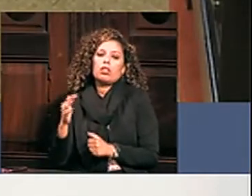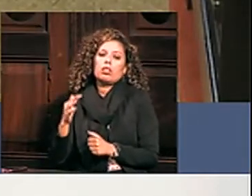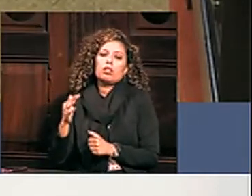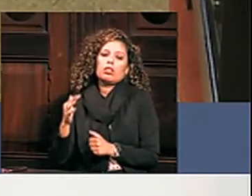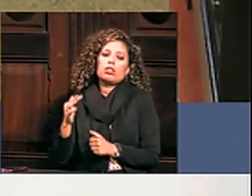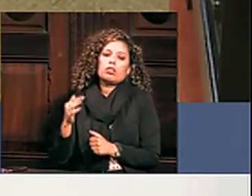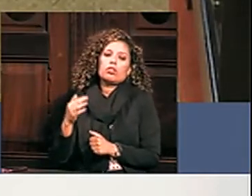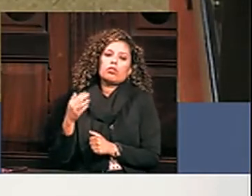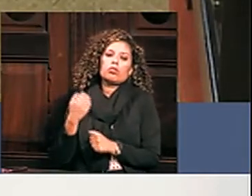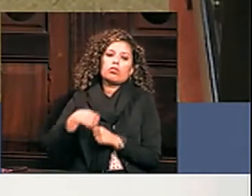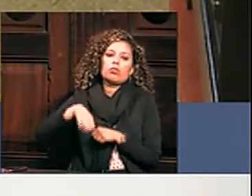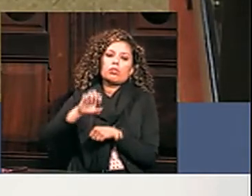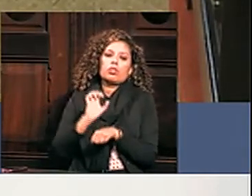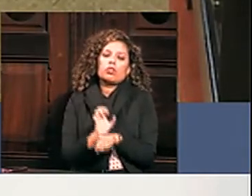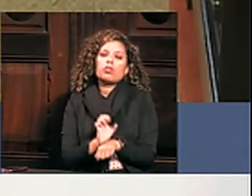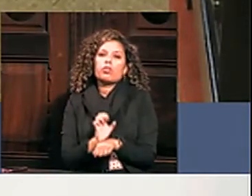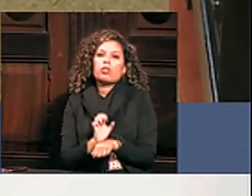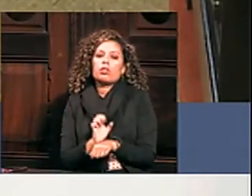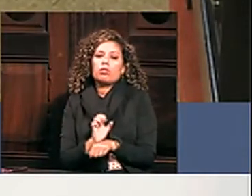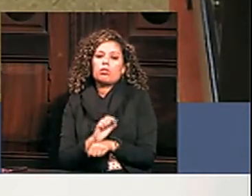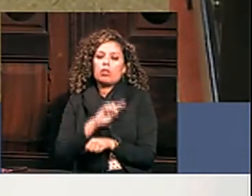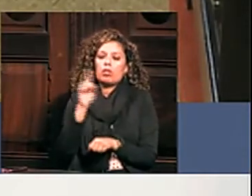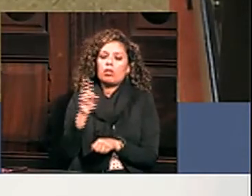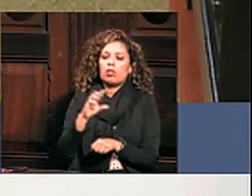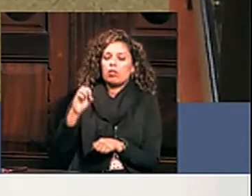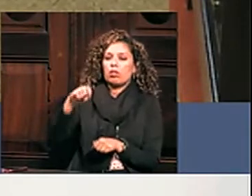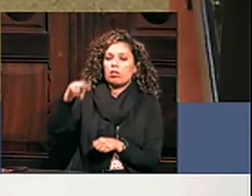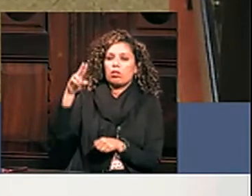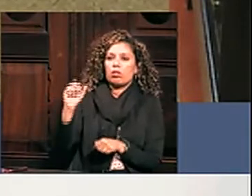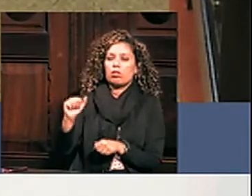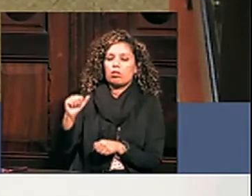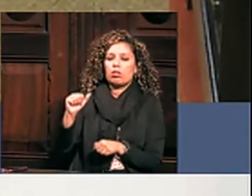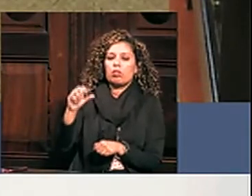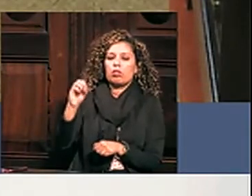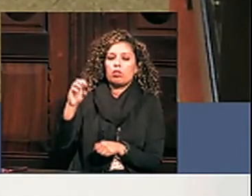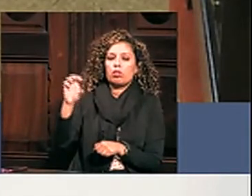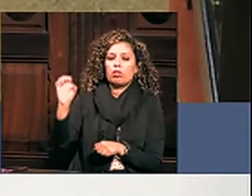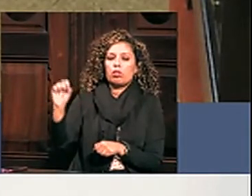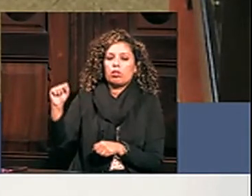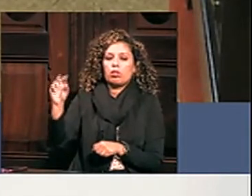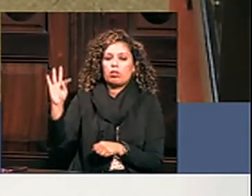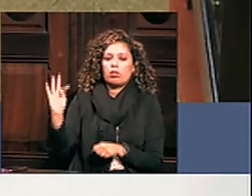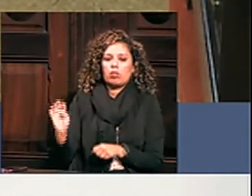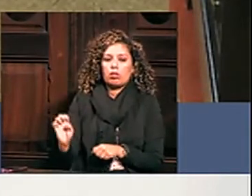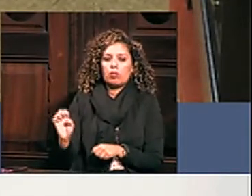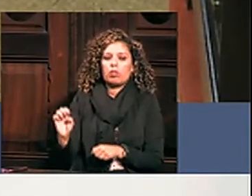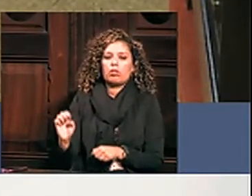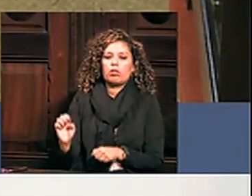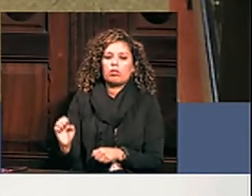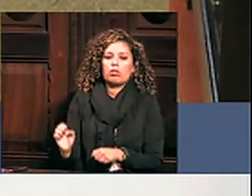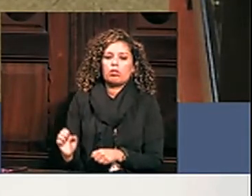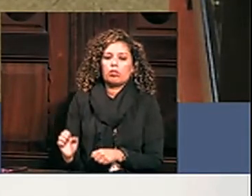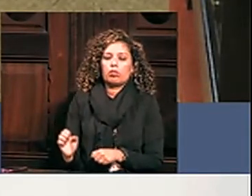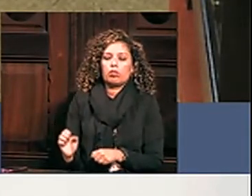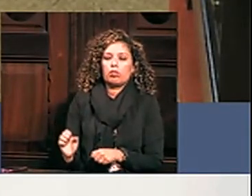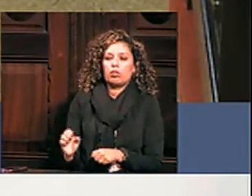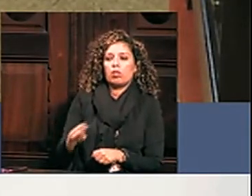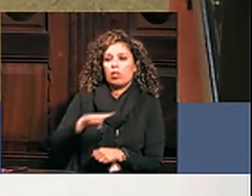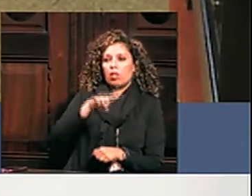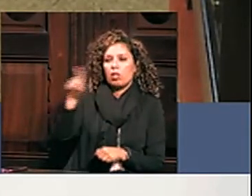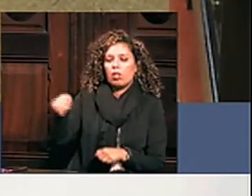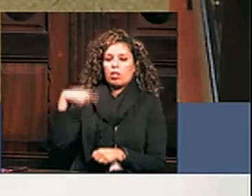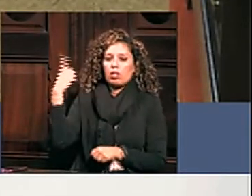Oeste, onde a minha colega de bancada, a deputada Lucinha, nasceu e ali mora